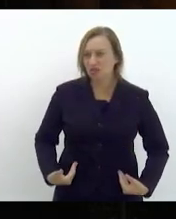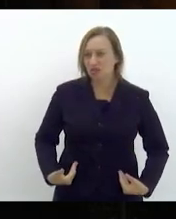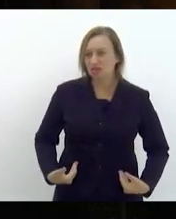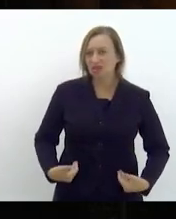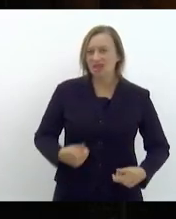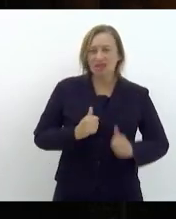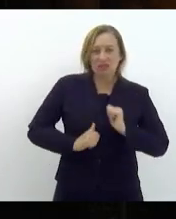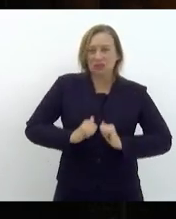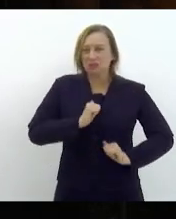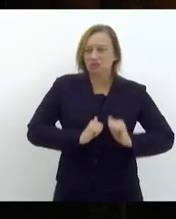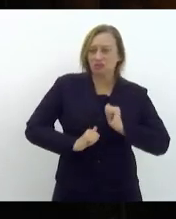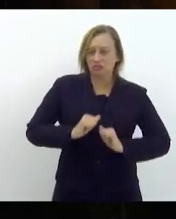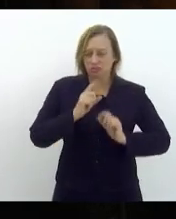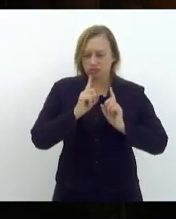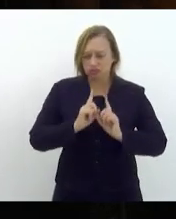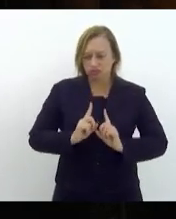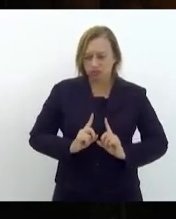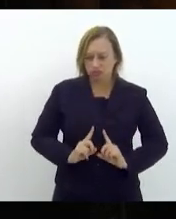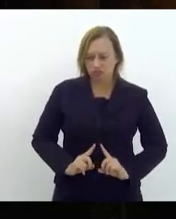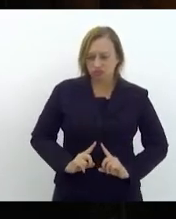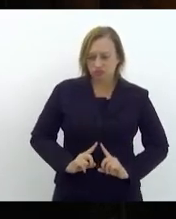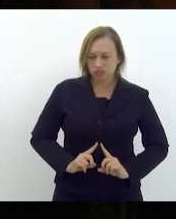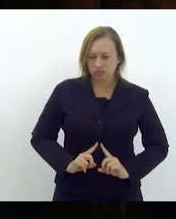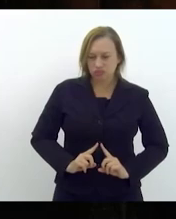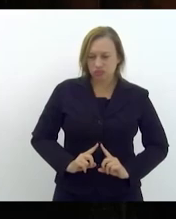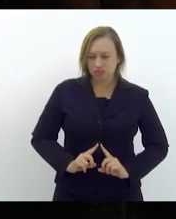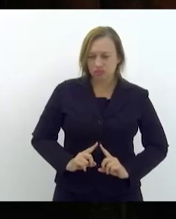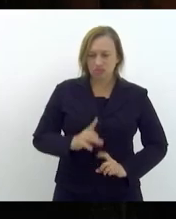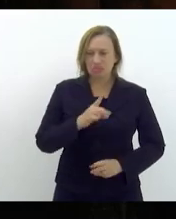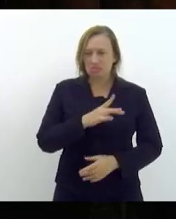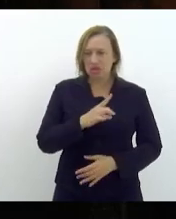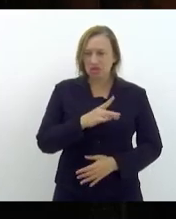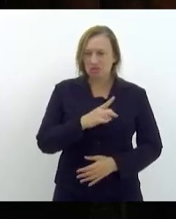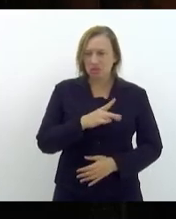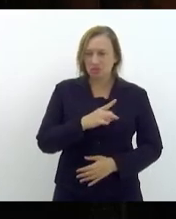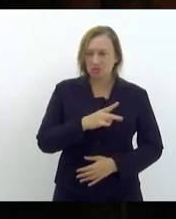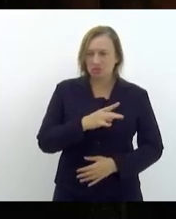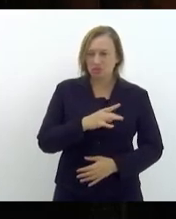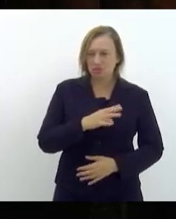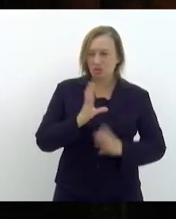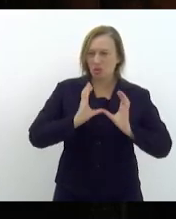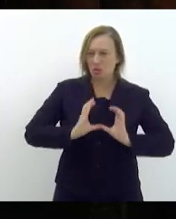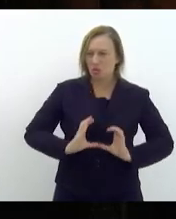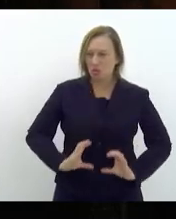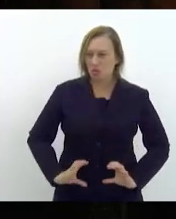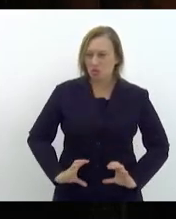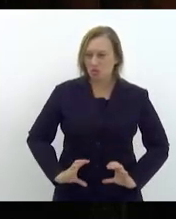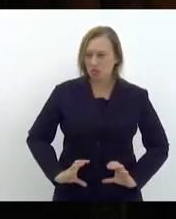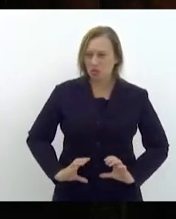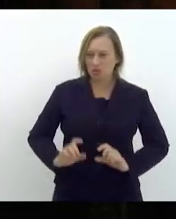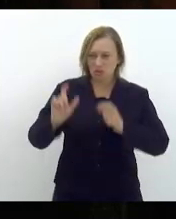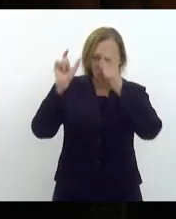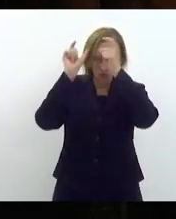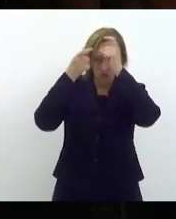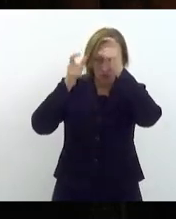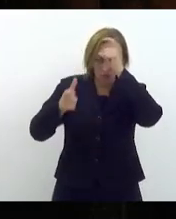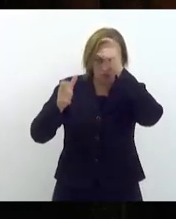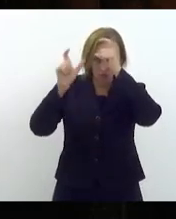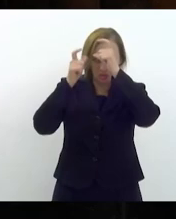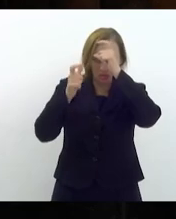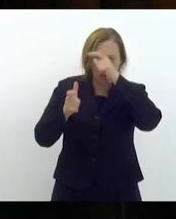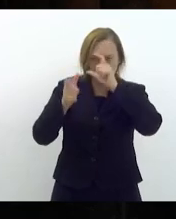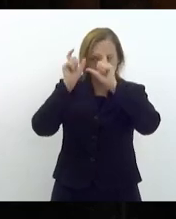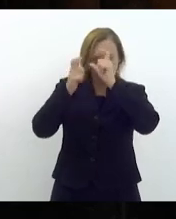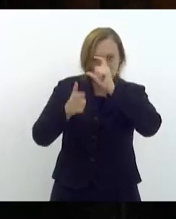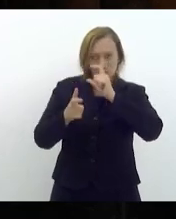ansiedade depressão síndrome do pânico comportamento autodestivo eu terrível